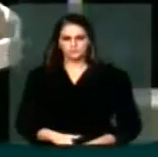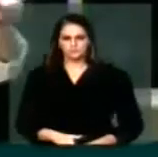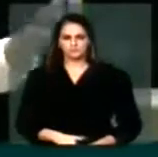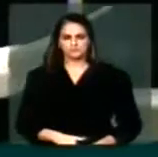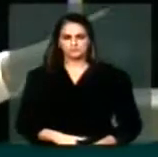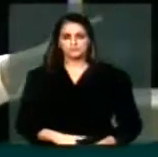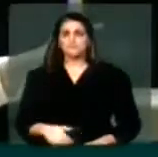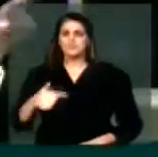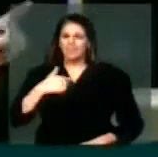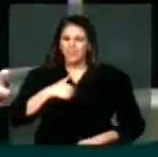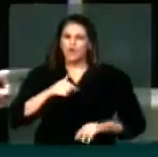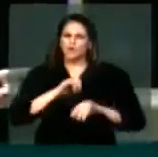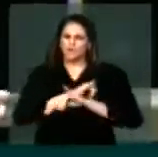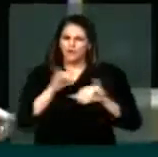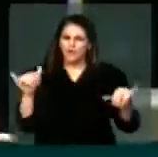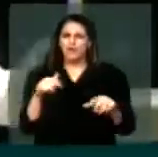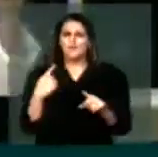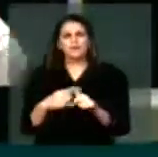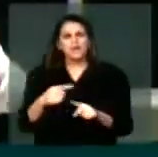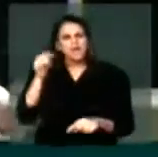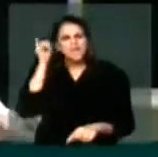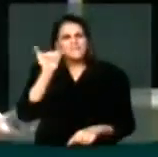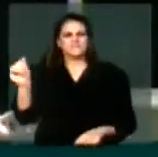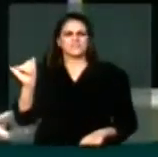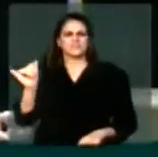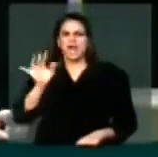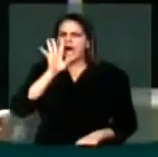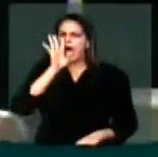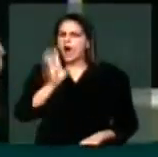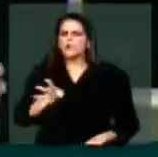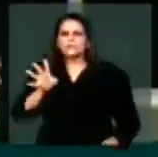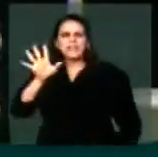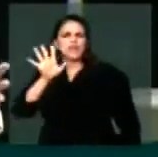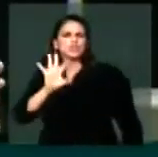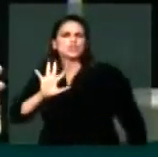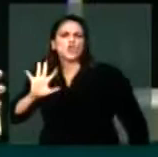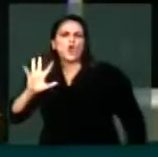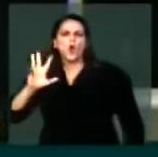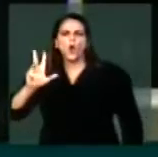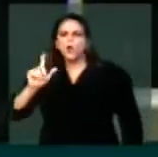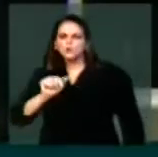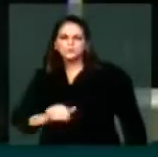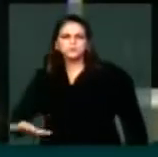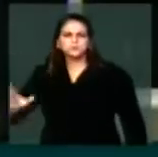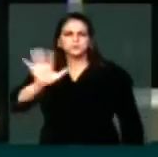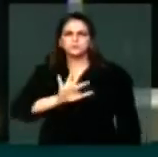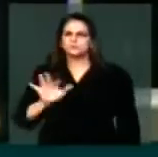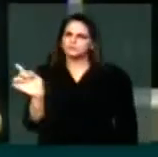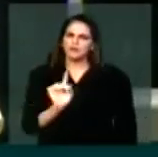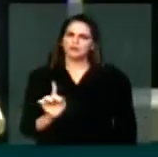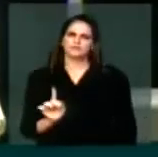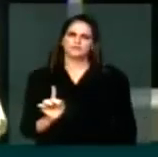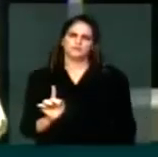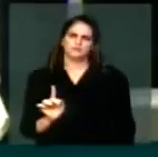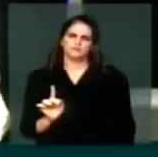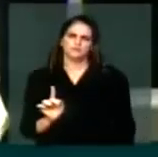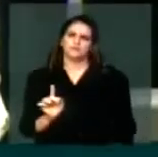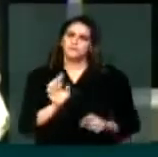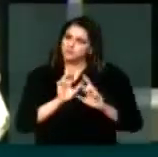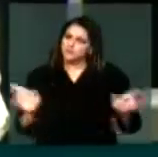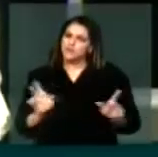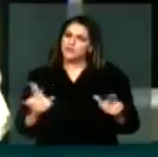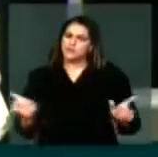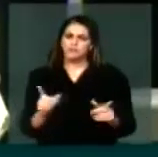a generalização, porque a generalização ela é antidemocrática. Há que se diferenciar o que é um recurso